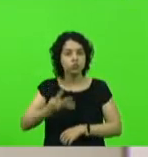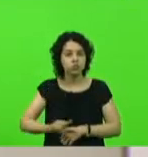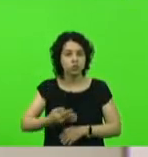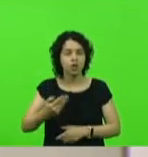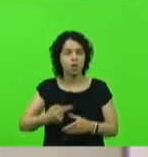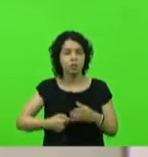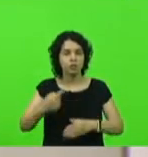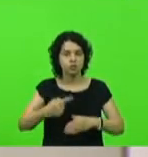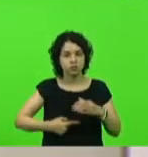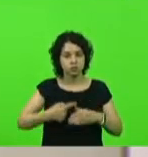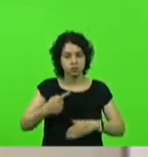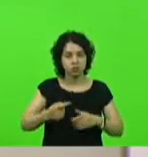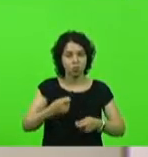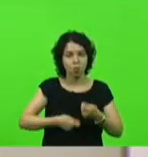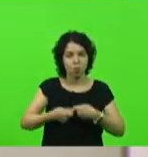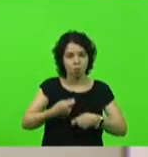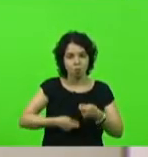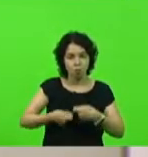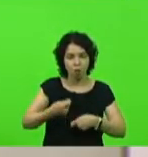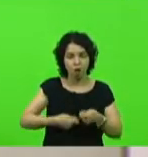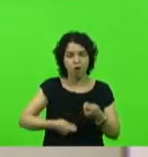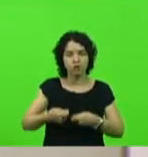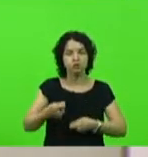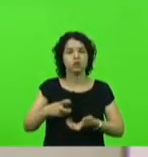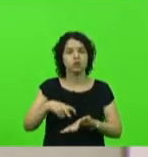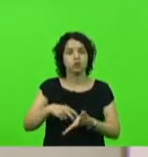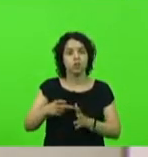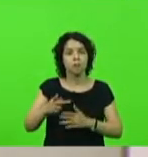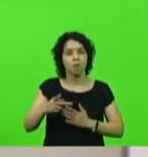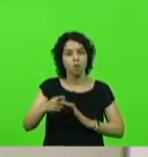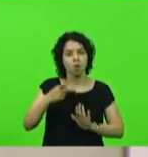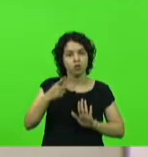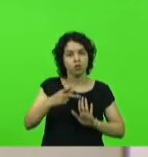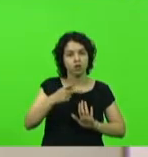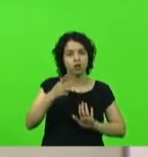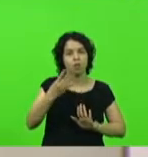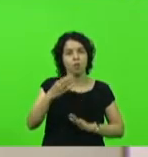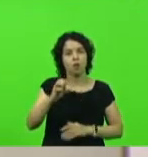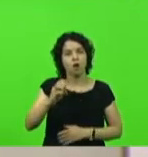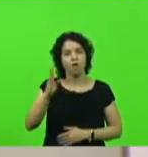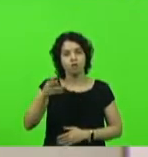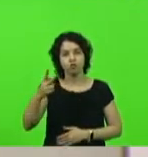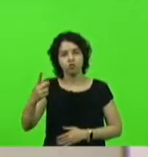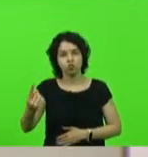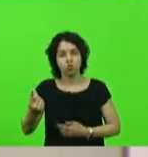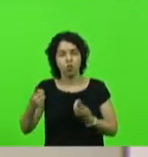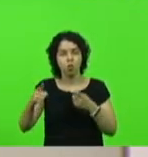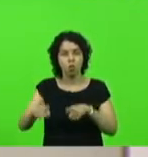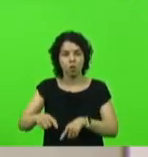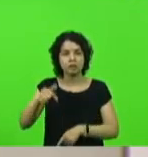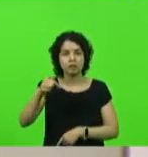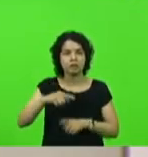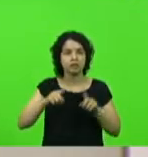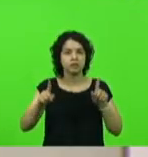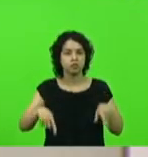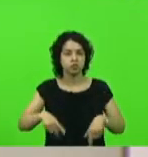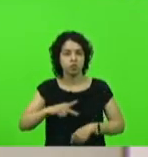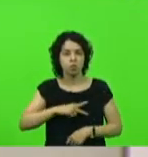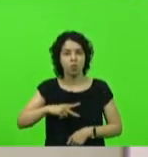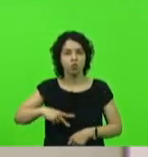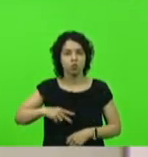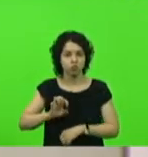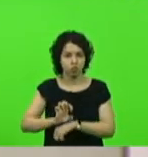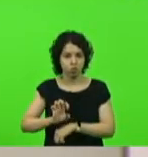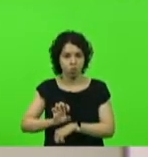Administrativo Disciplinar constituída pela Portaria 40 de 2021 contra 7 servidores públicos estaduais. Em discussão.